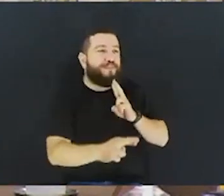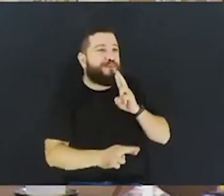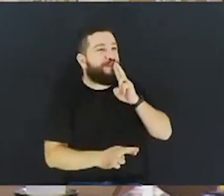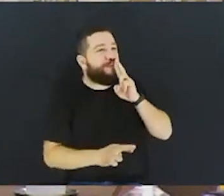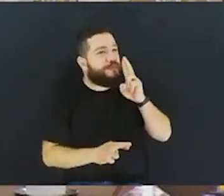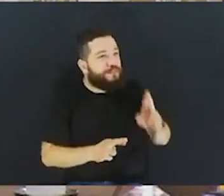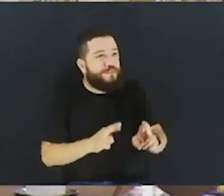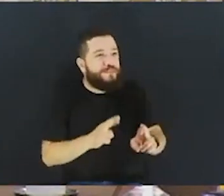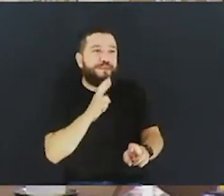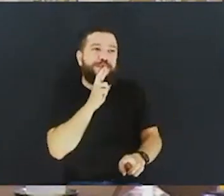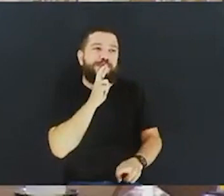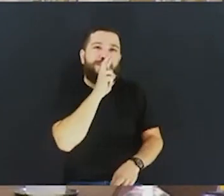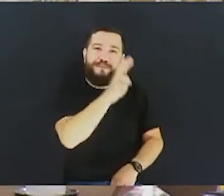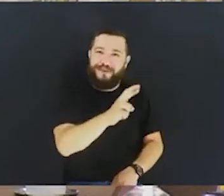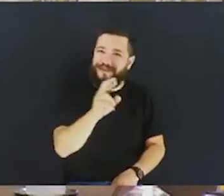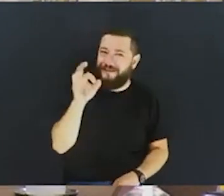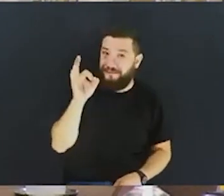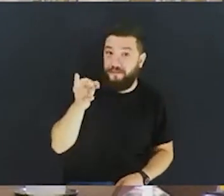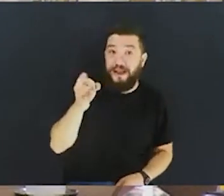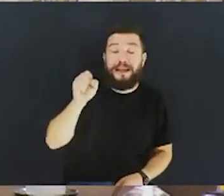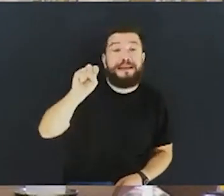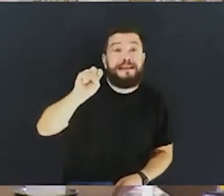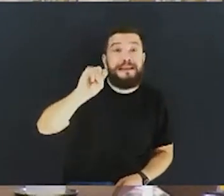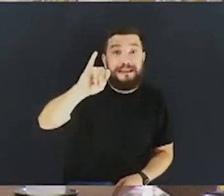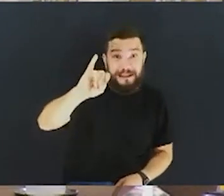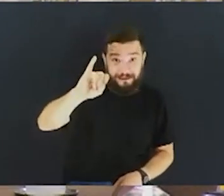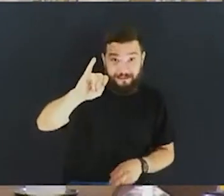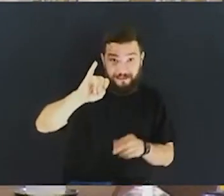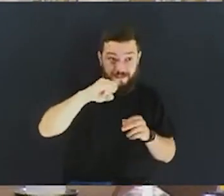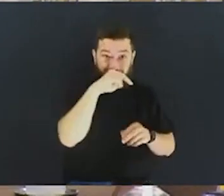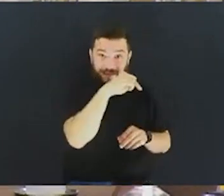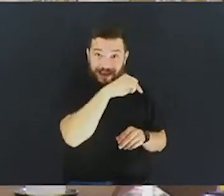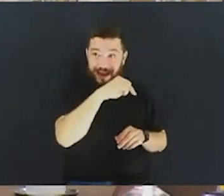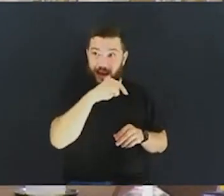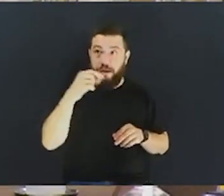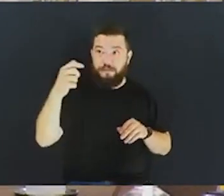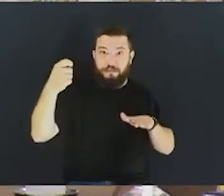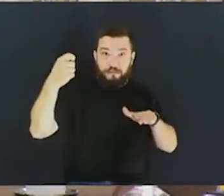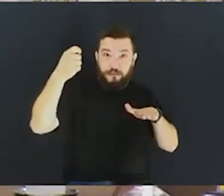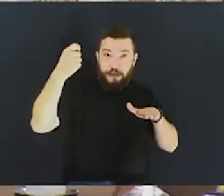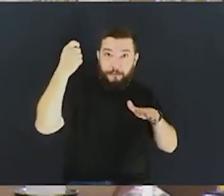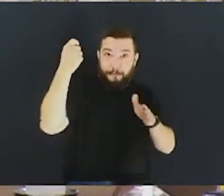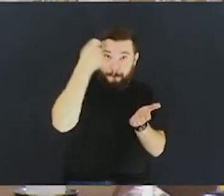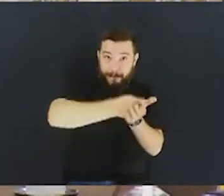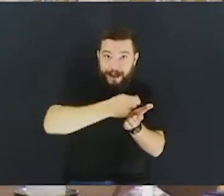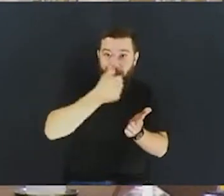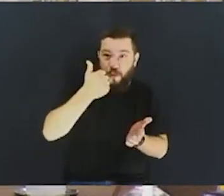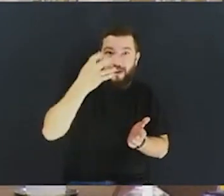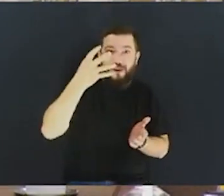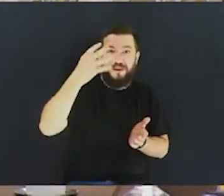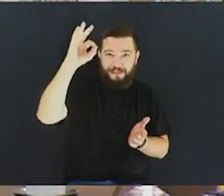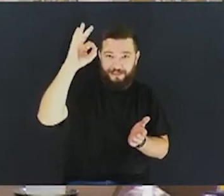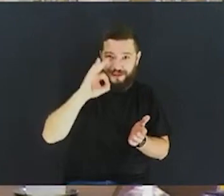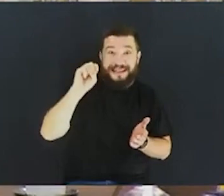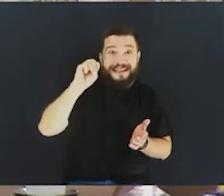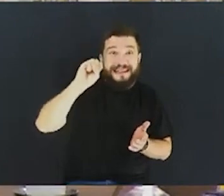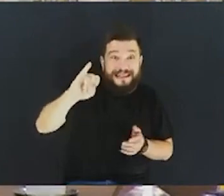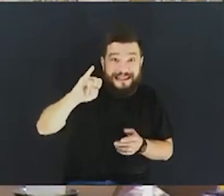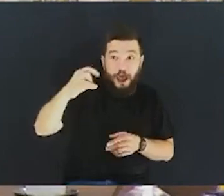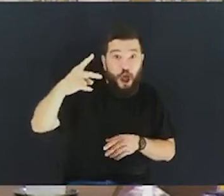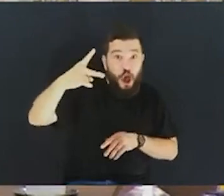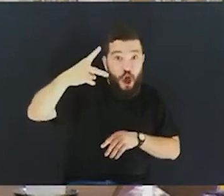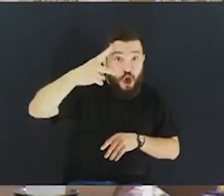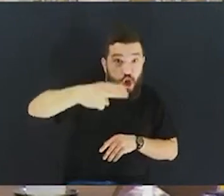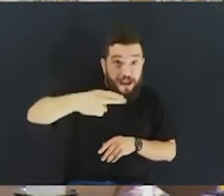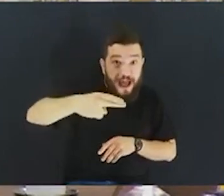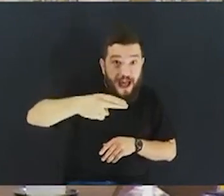hoje o desconto de 14% dos aposentados do IPMC, o IPMC entra em colapso. Ele